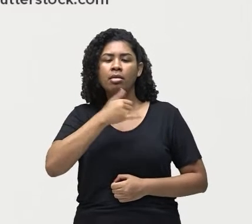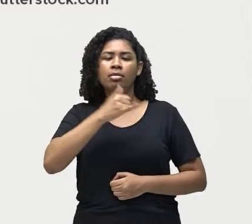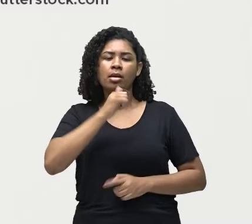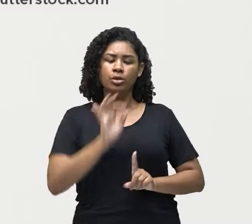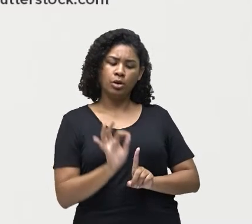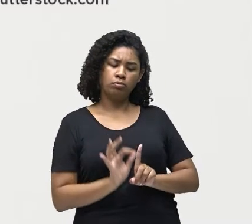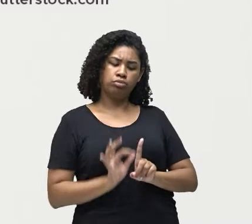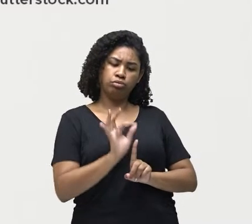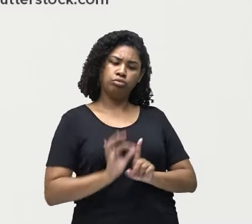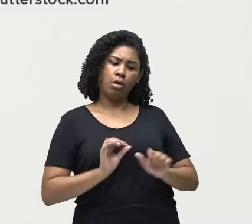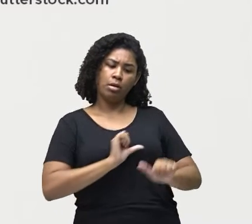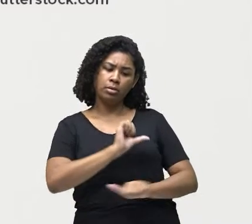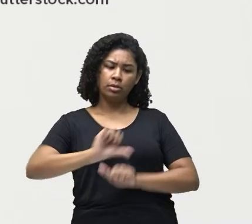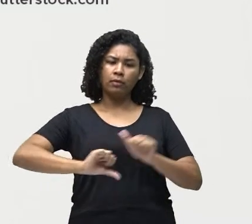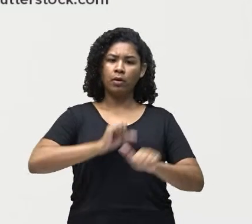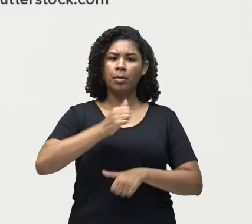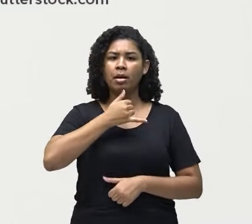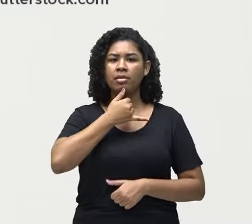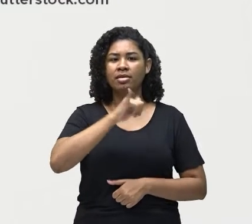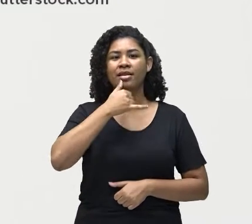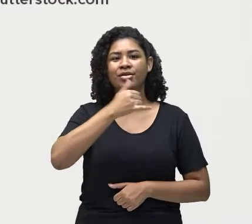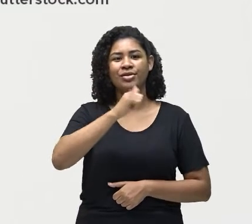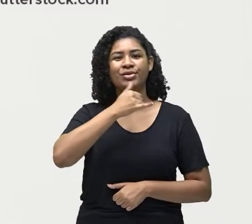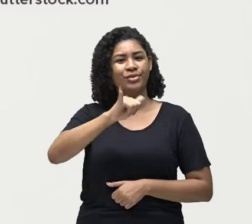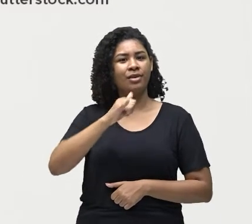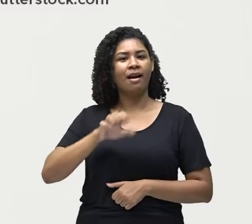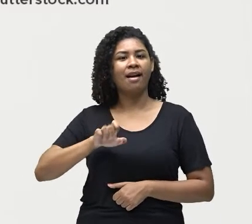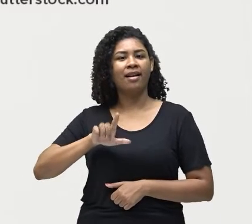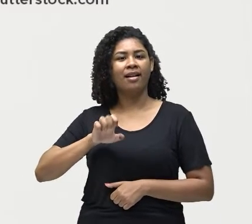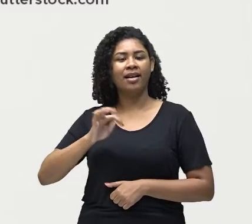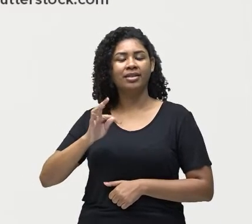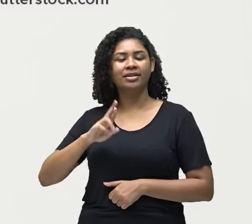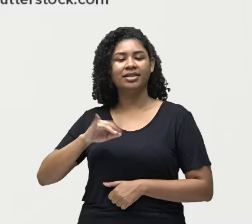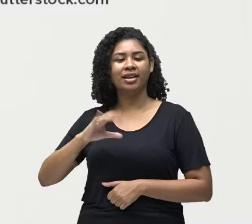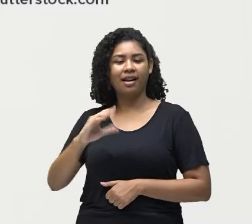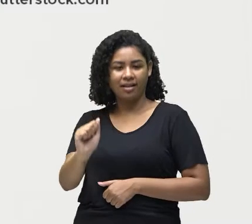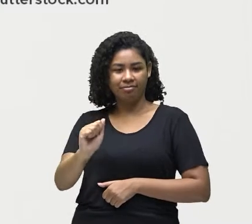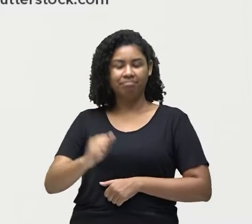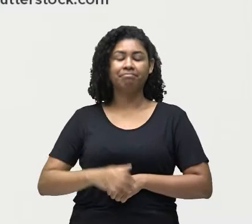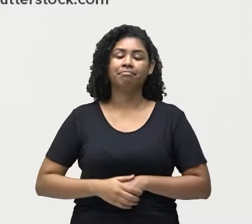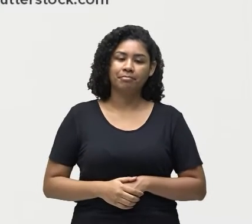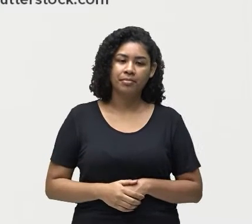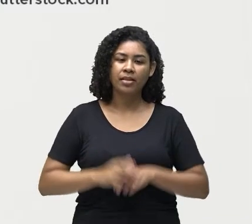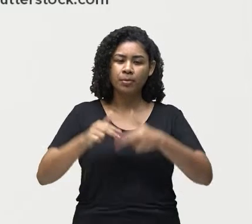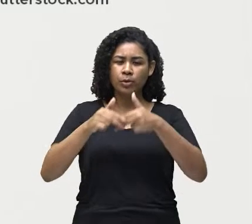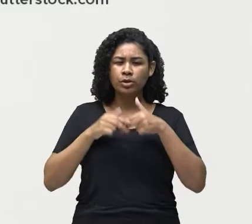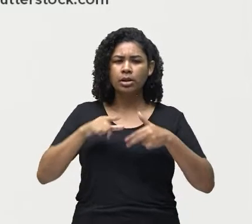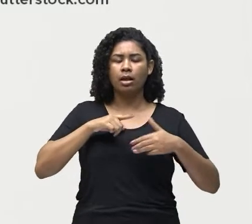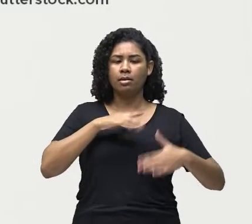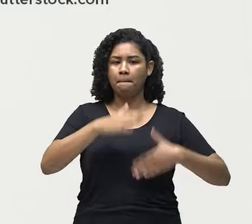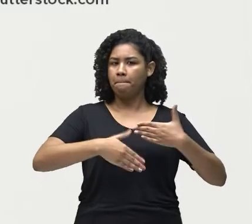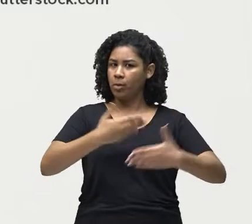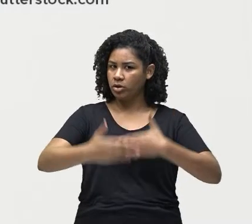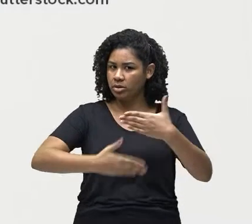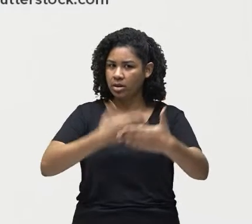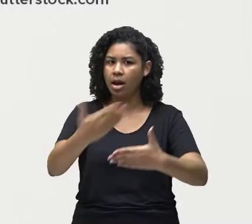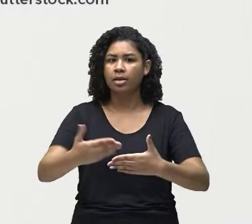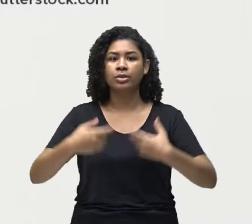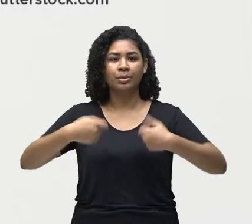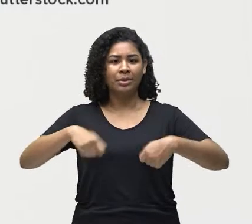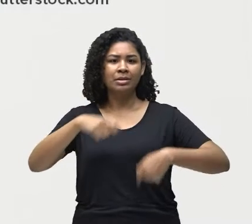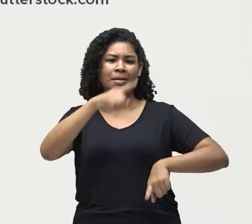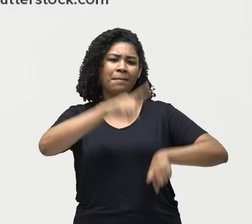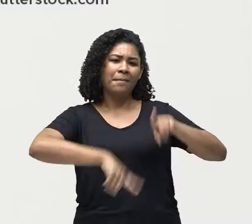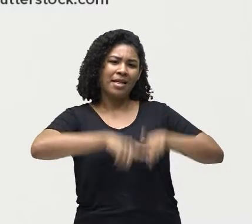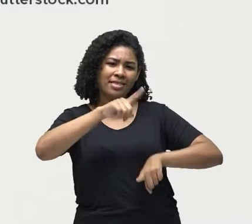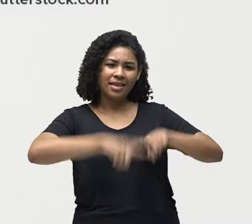transformada em energia elétrica. Esse processo requer a utilização de matérias-primas